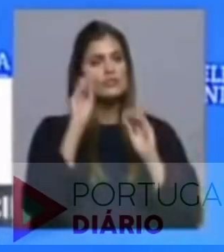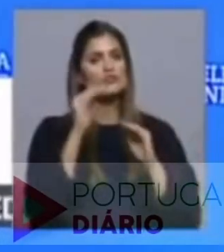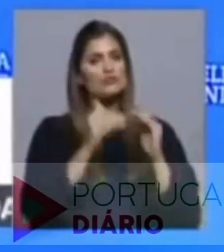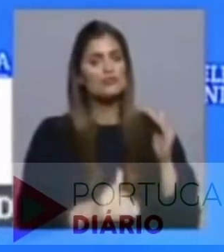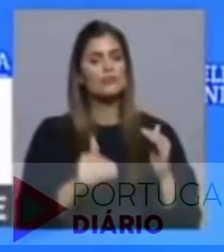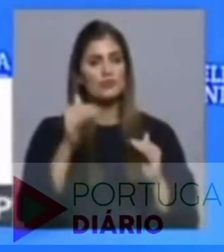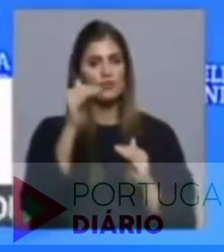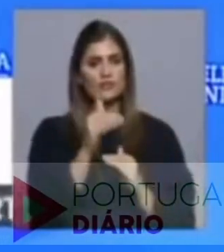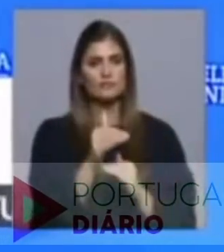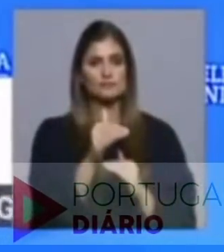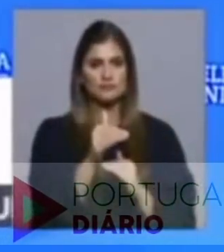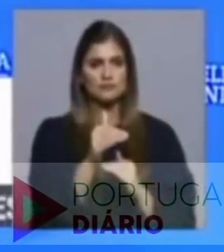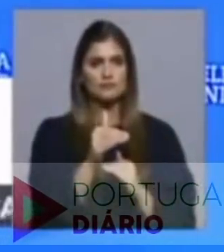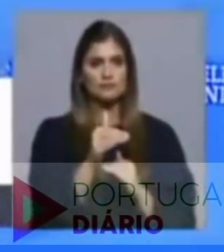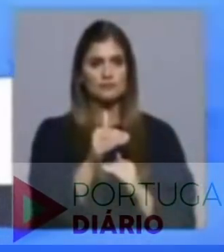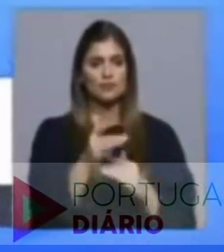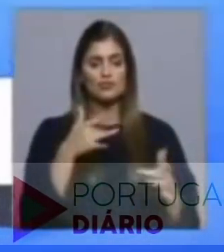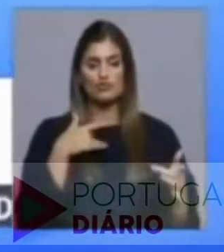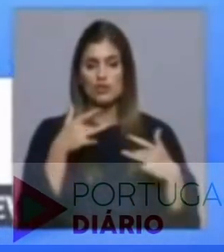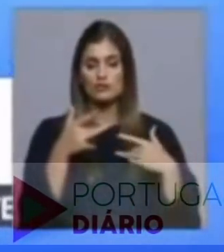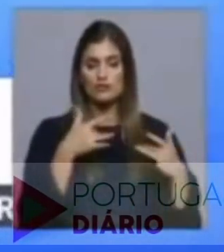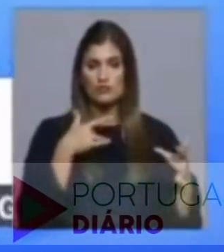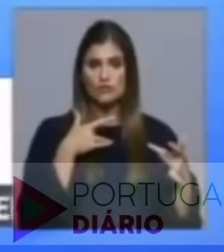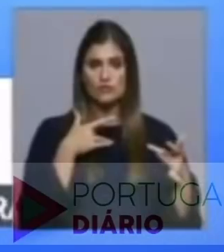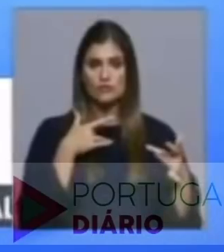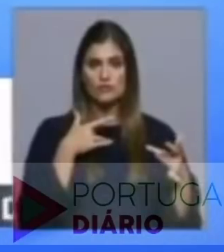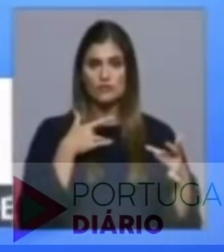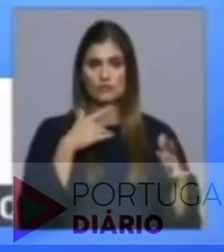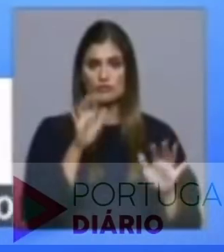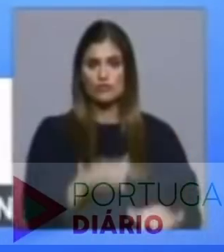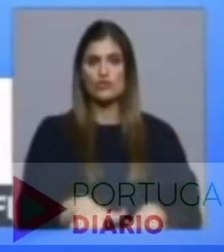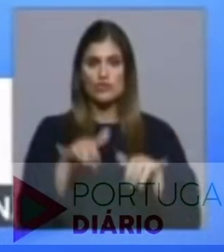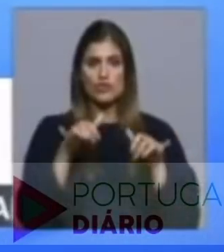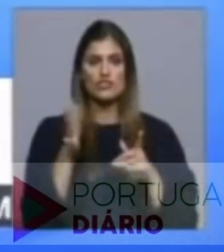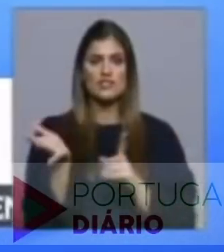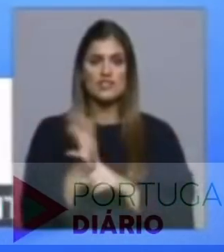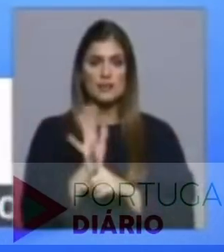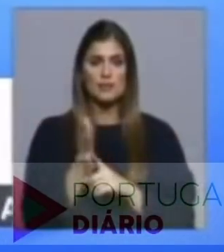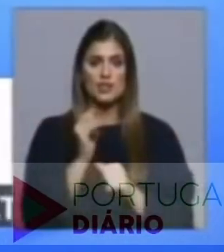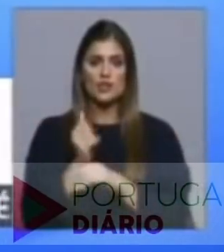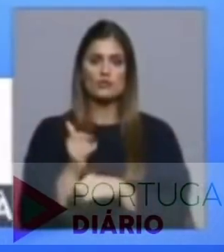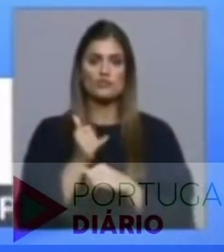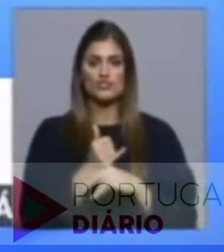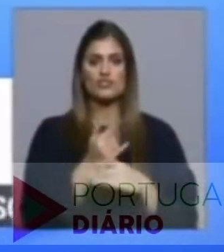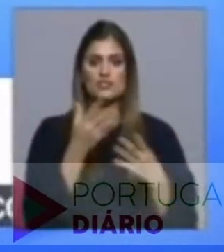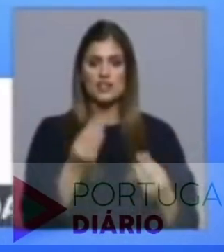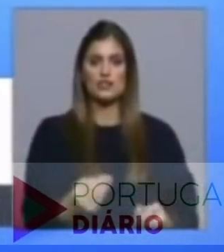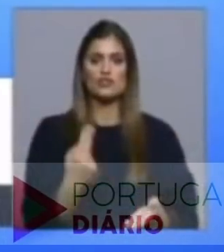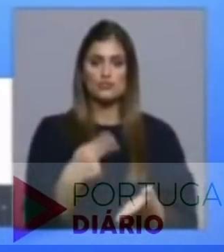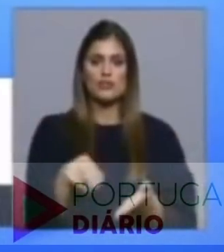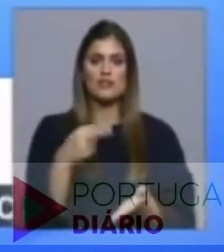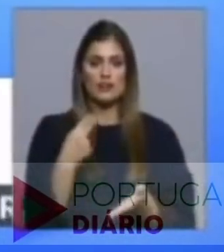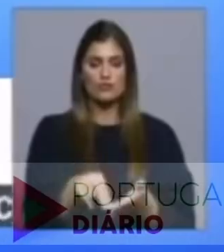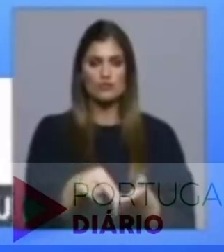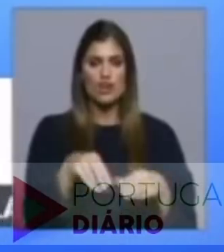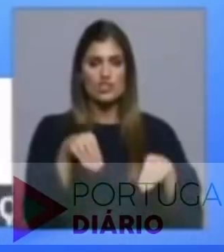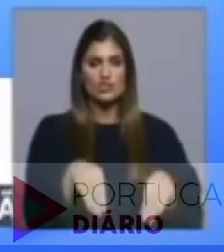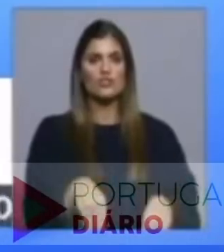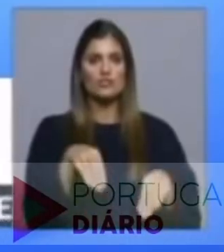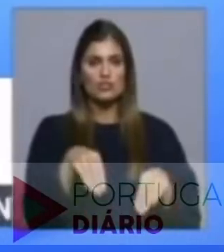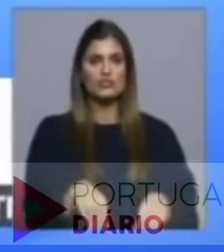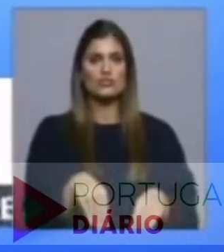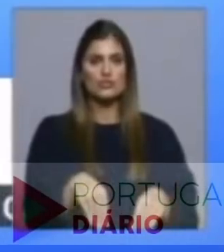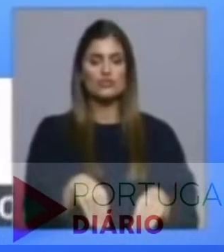superior, os teatros, os auditórios, cinemas e outras salas de espetáculo, as lojas